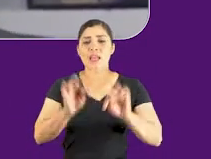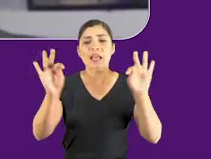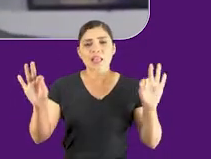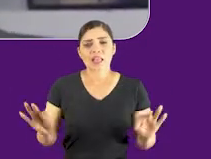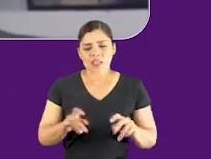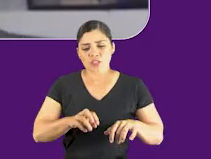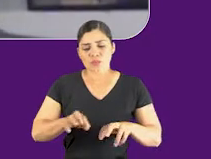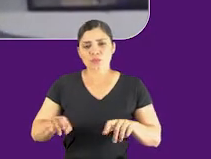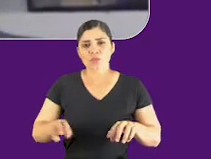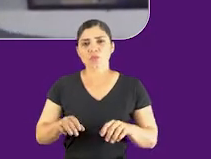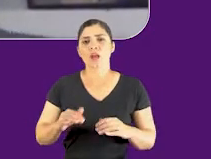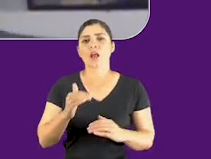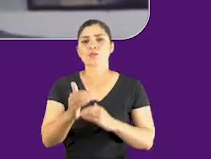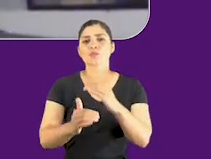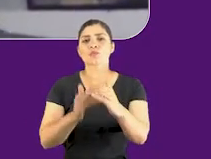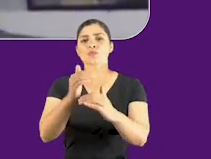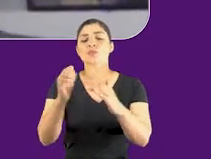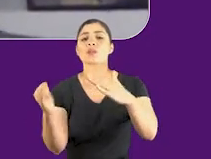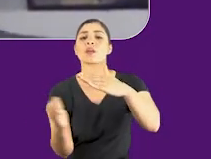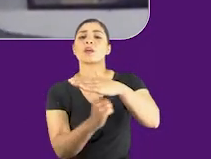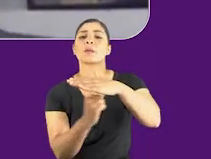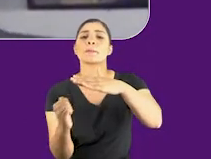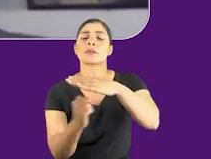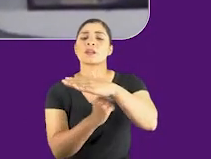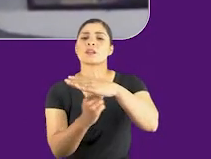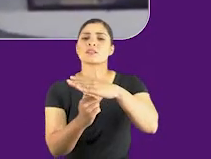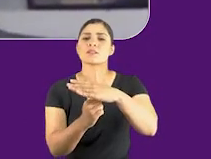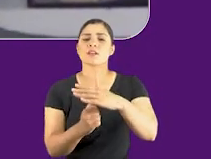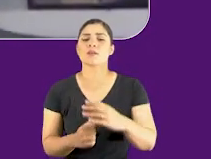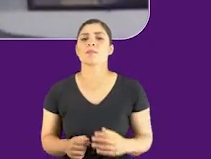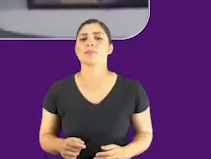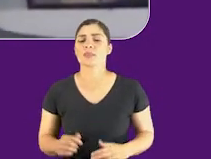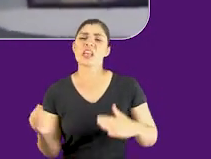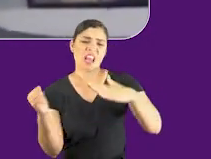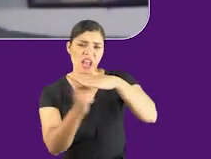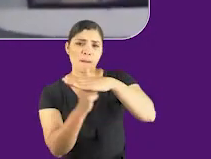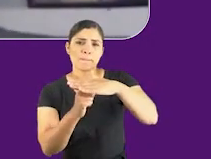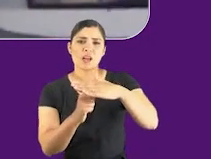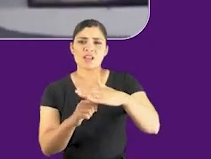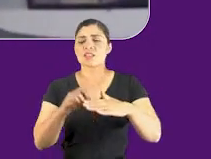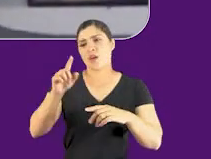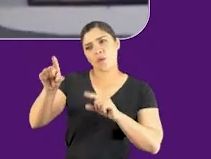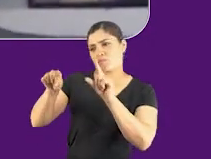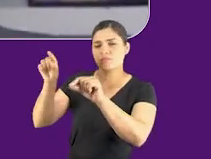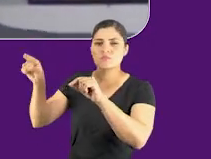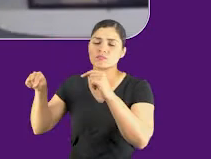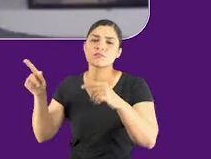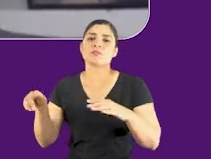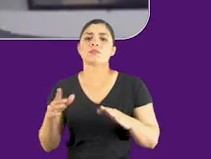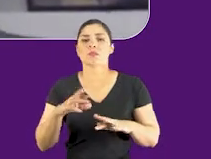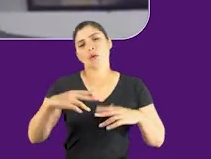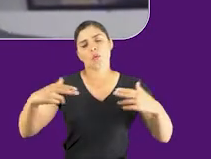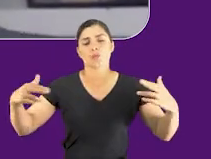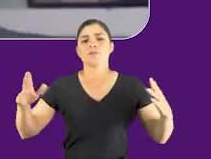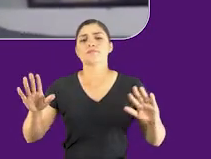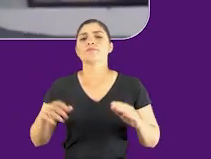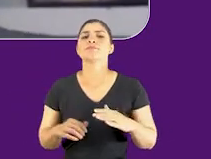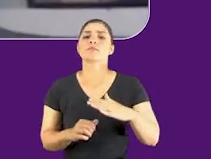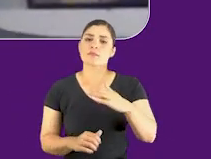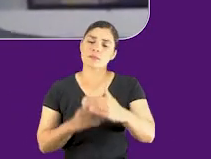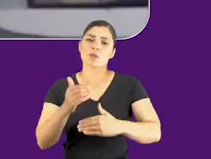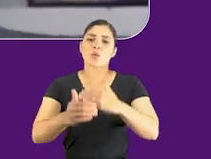algumas empresas avançam mais rápido na transformação digital dos processos de aprender a 40